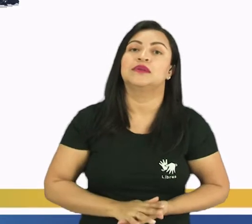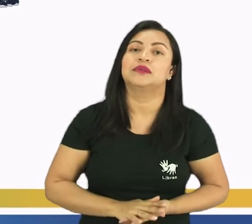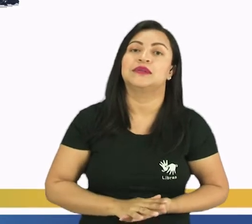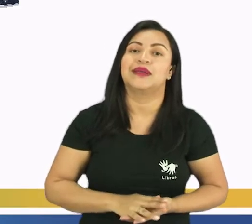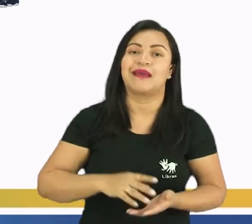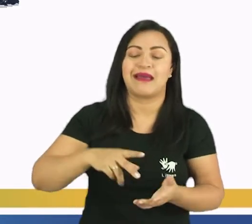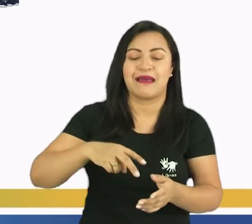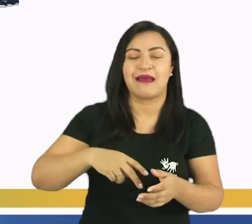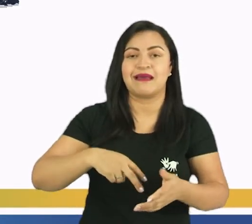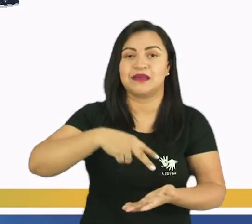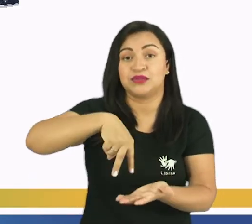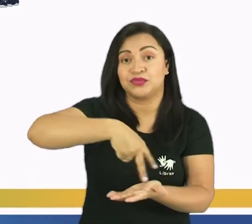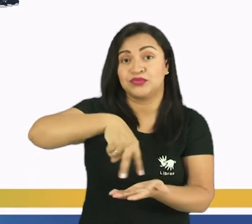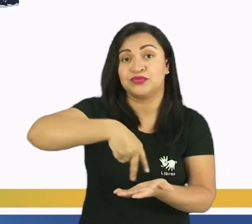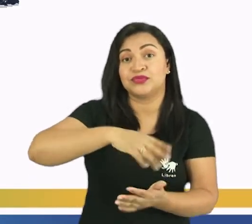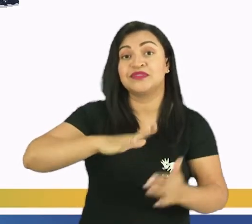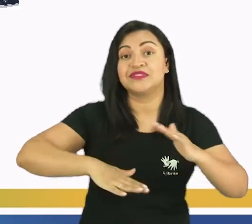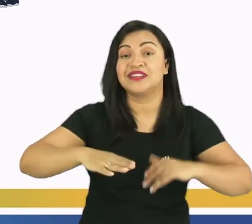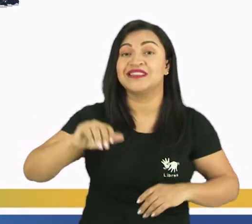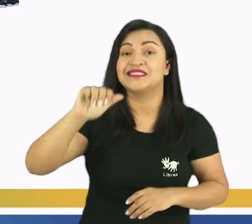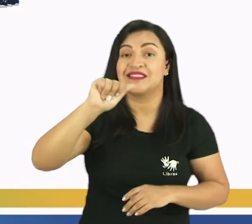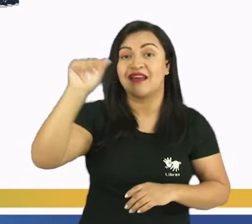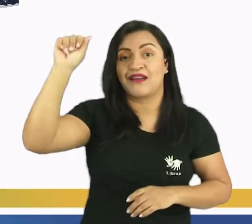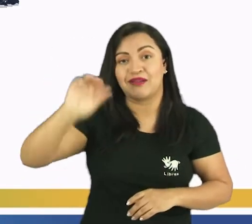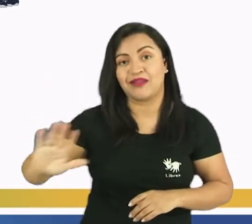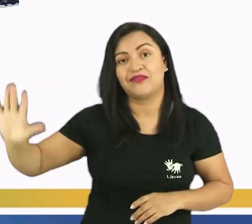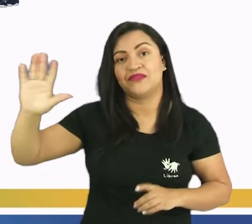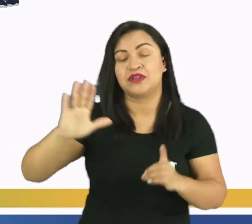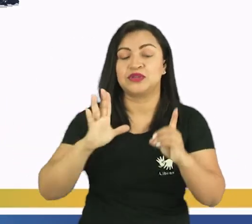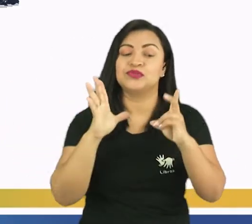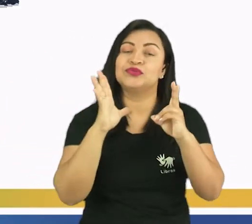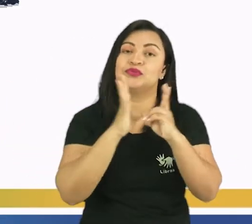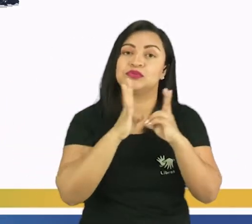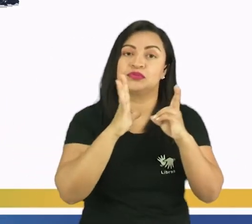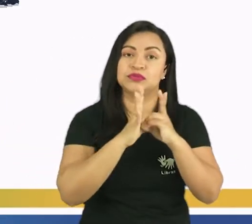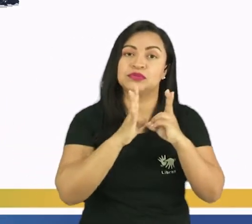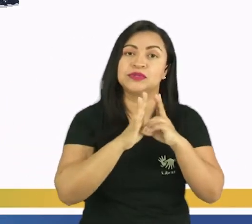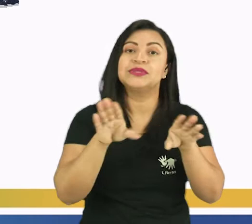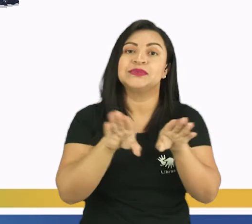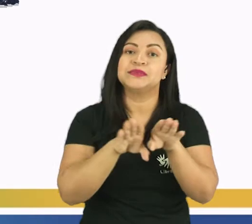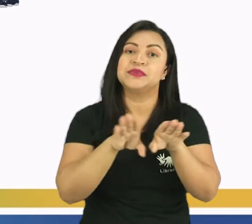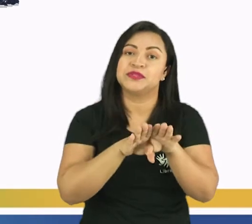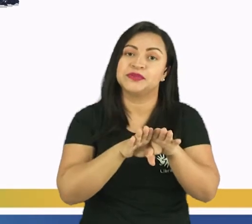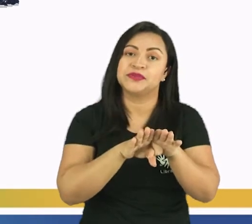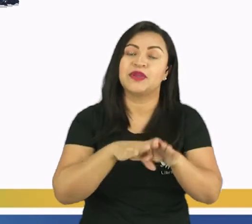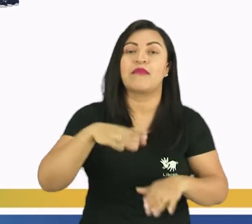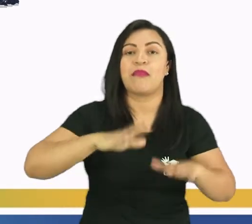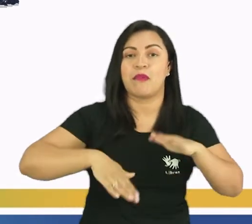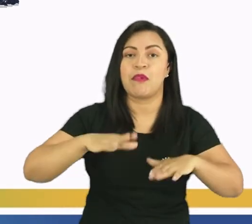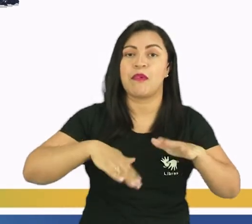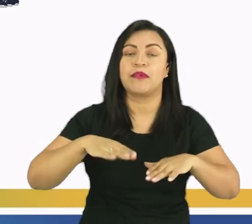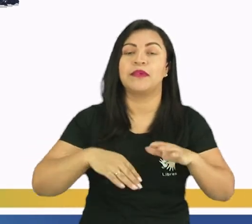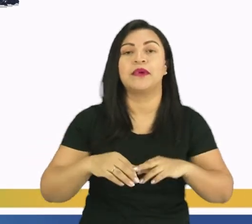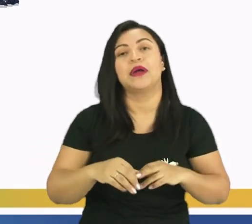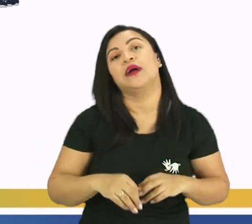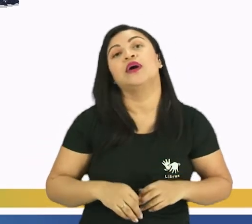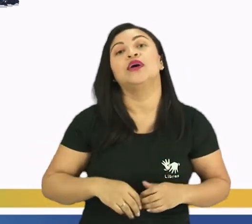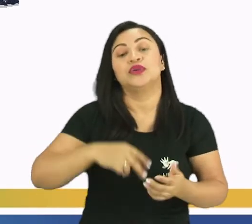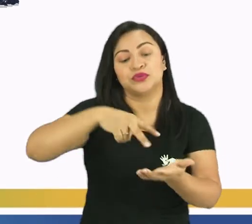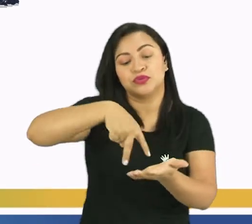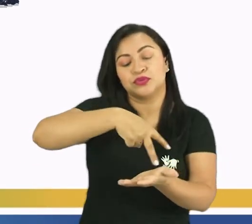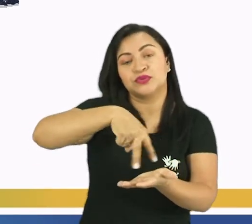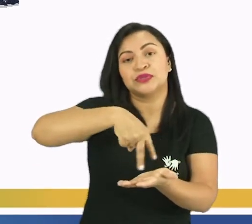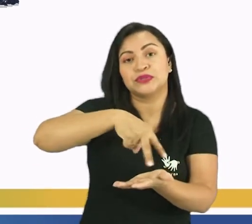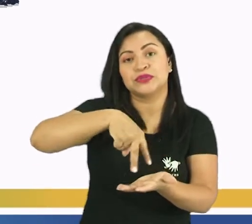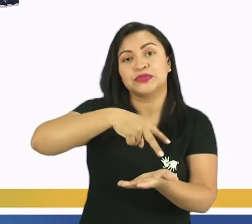tribais africanas. E os povos nativos, sua cultura tribal ritualística voltada para o mítico